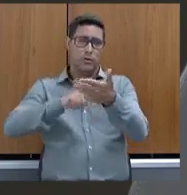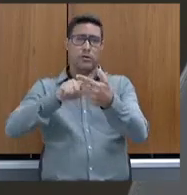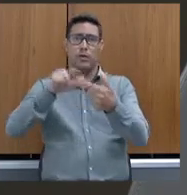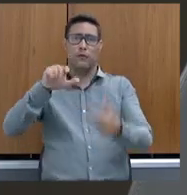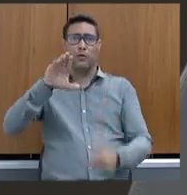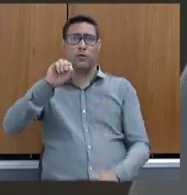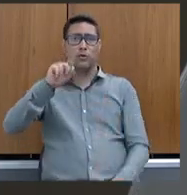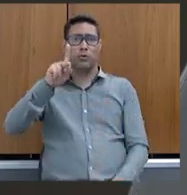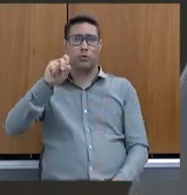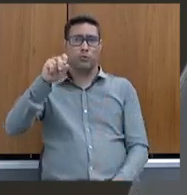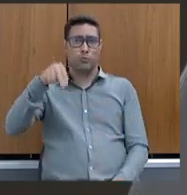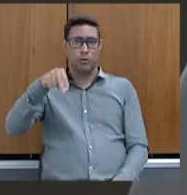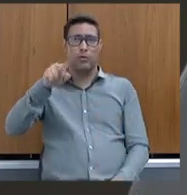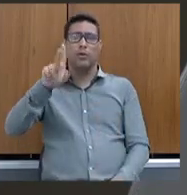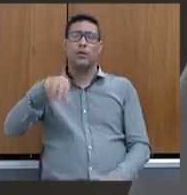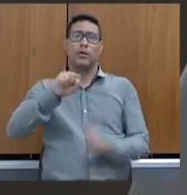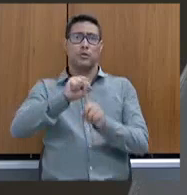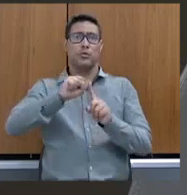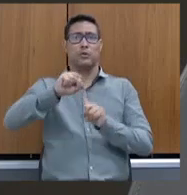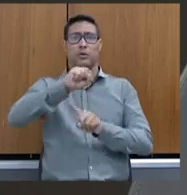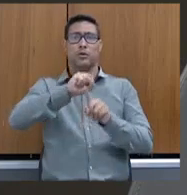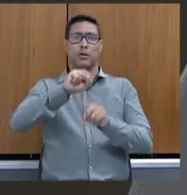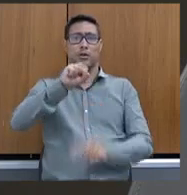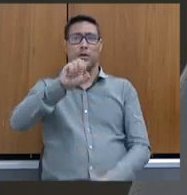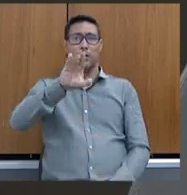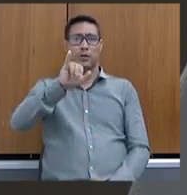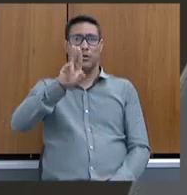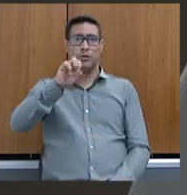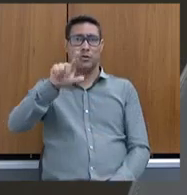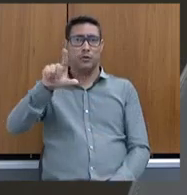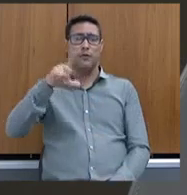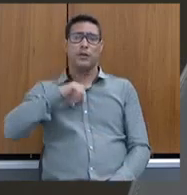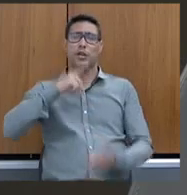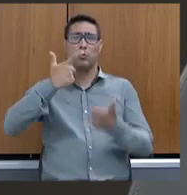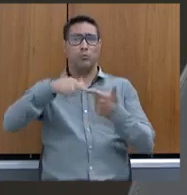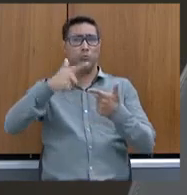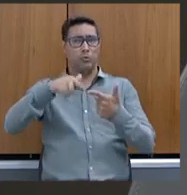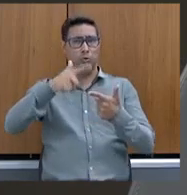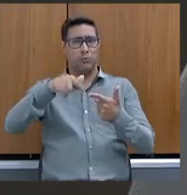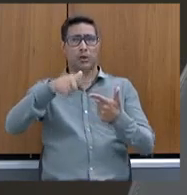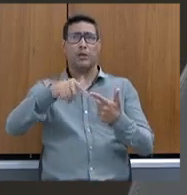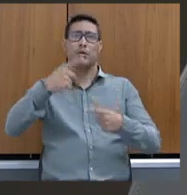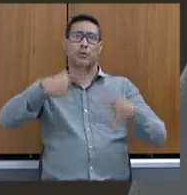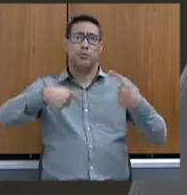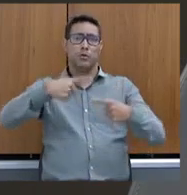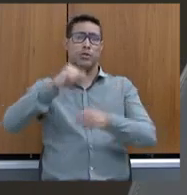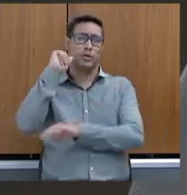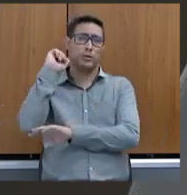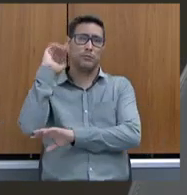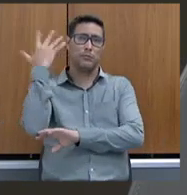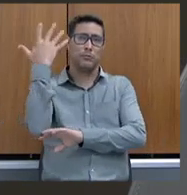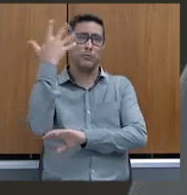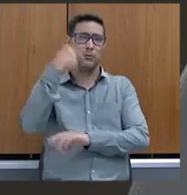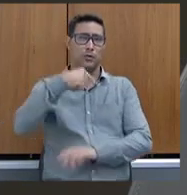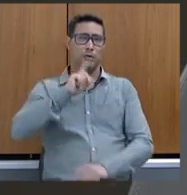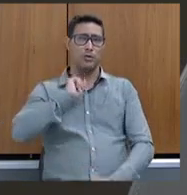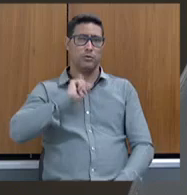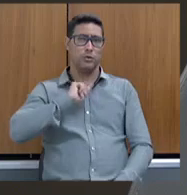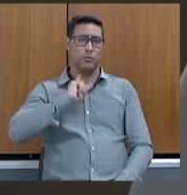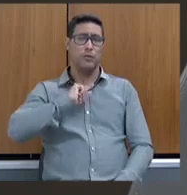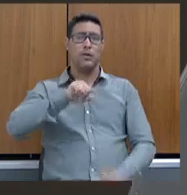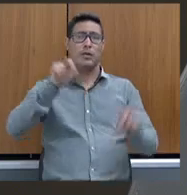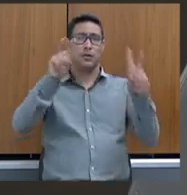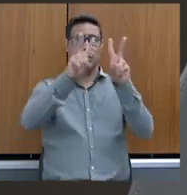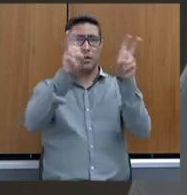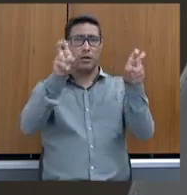Copan da sociedade civil isso revela um grave problema da política Ambiental de Minas Gerais isso revela que esse assunto precisa